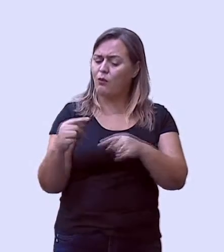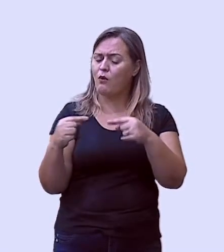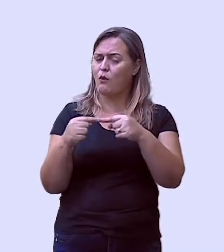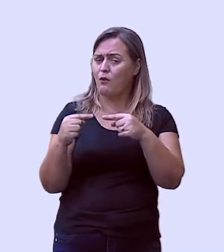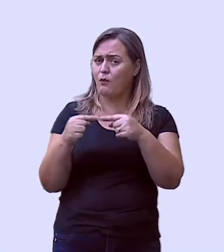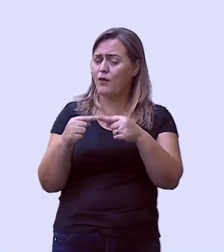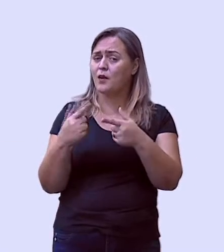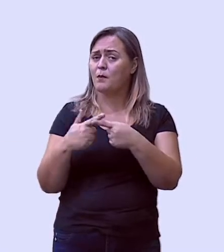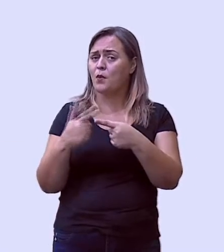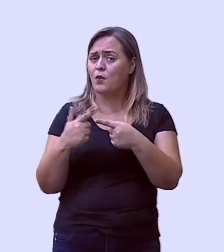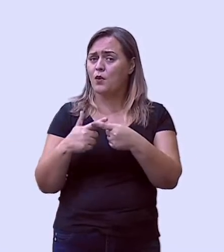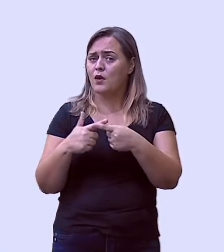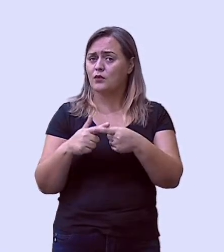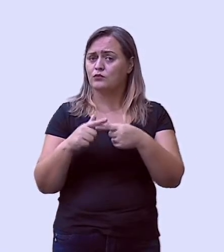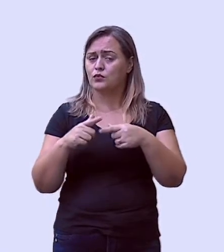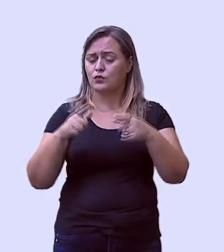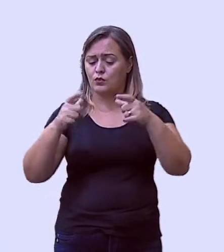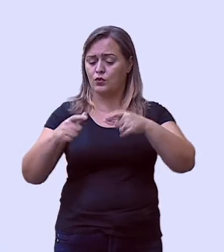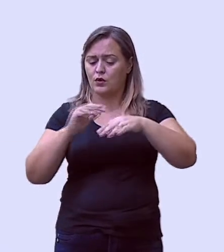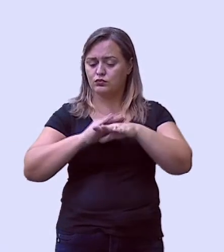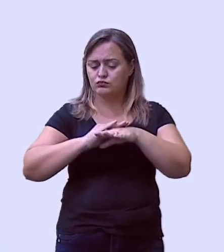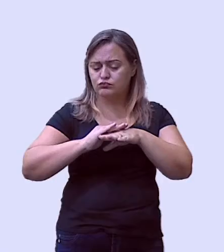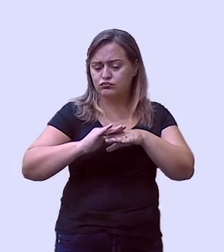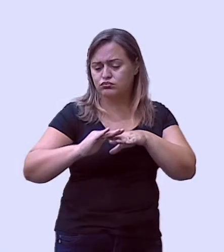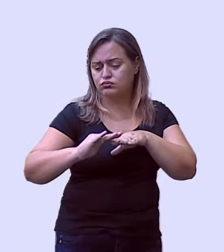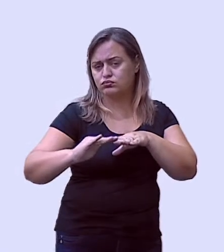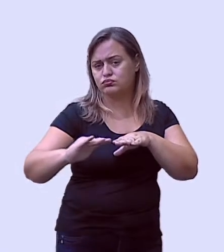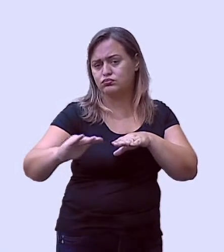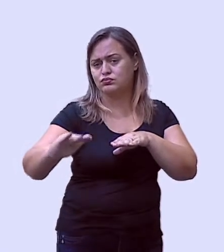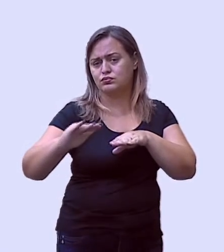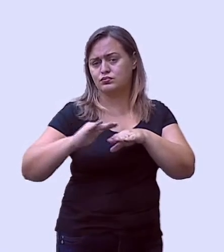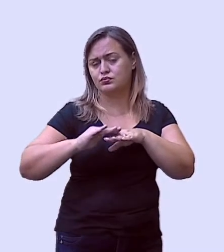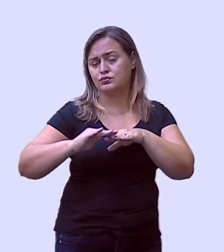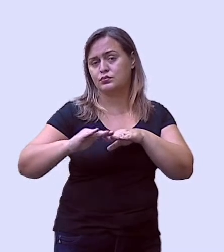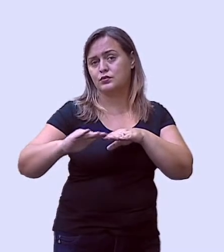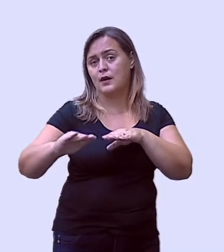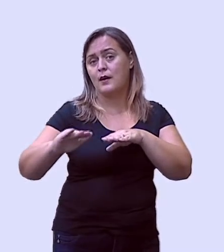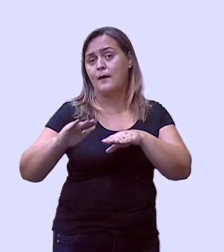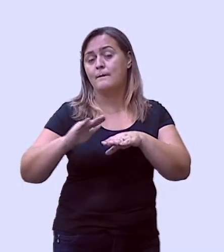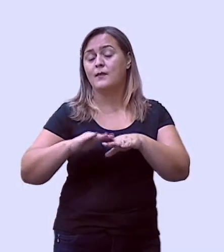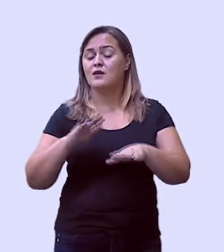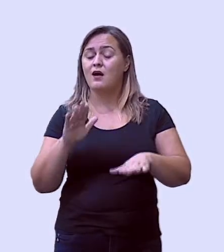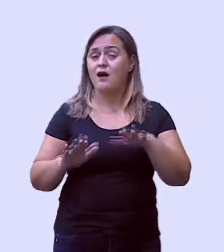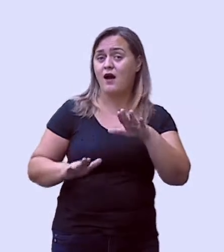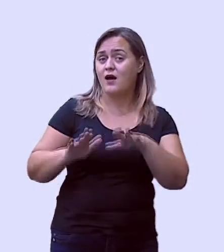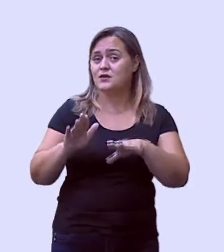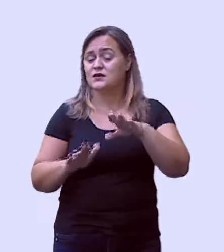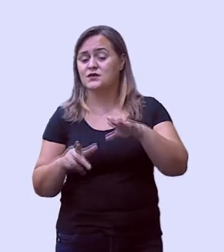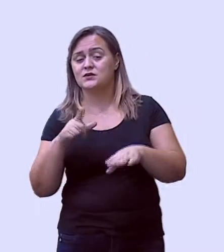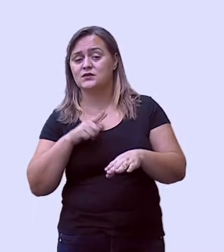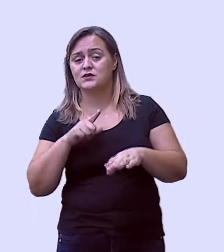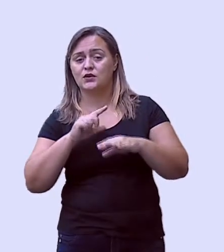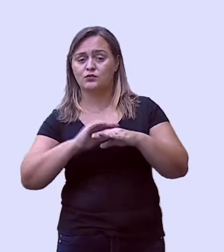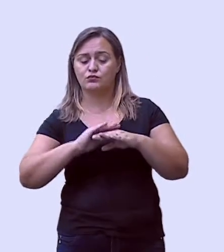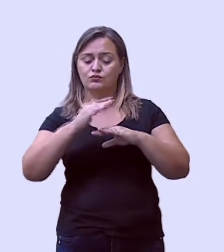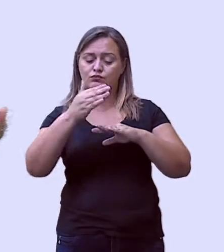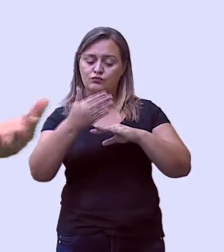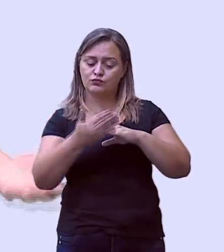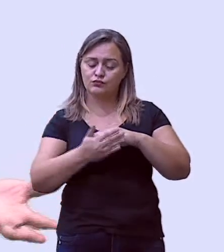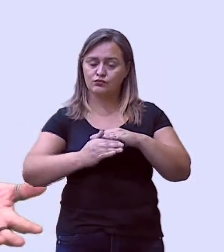do território dos pampas é composta de planícies. Mas no Pampa também existem